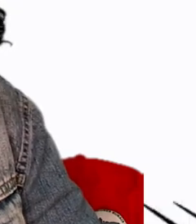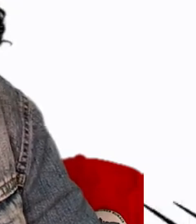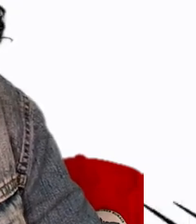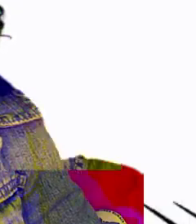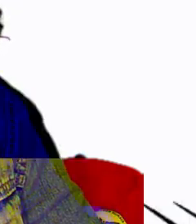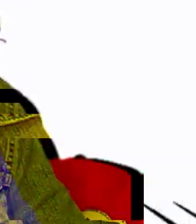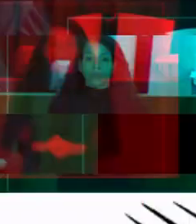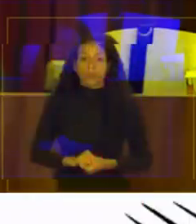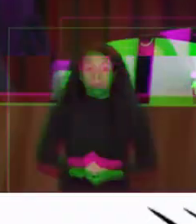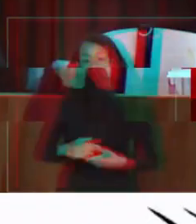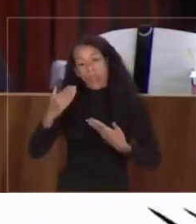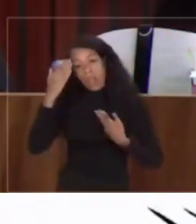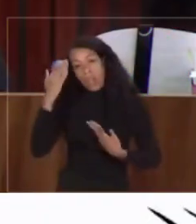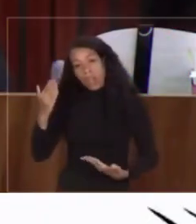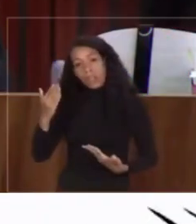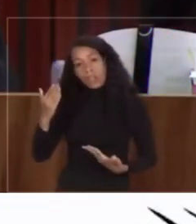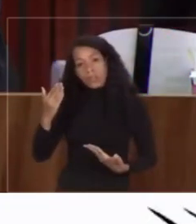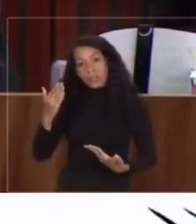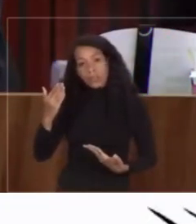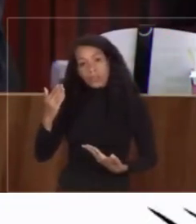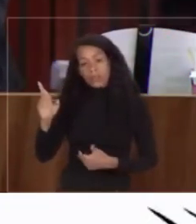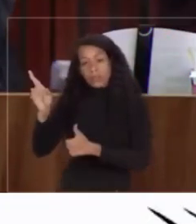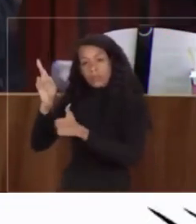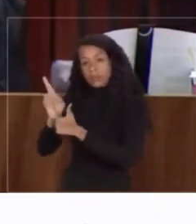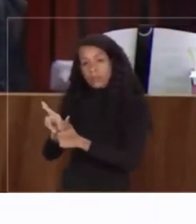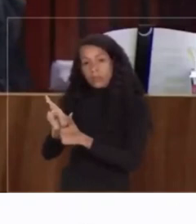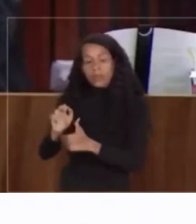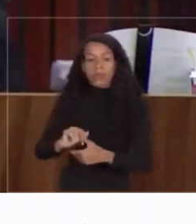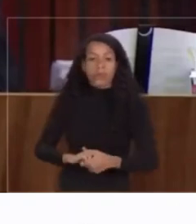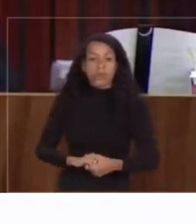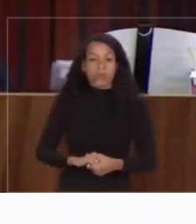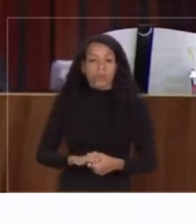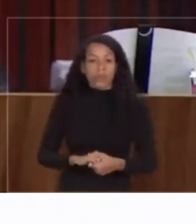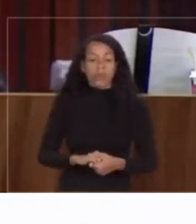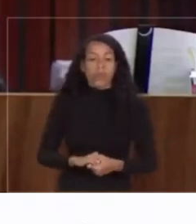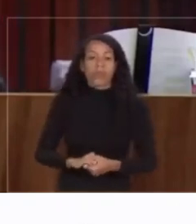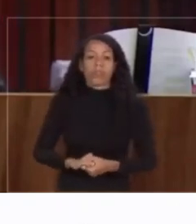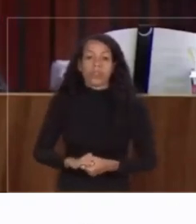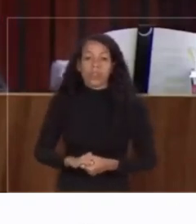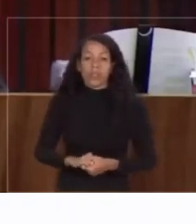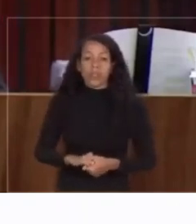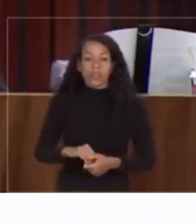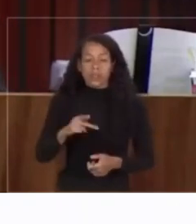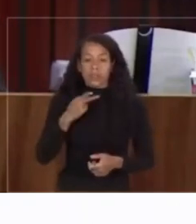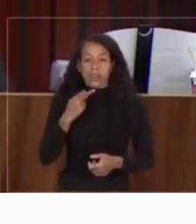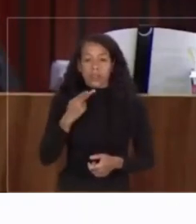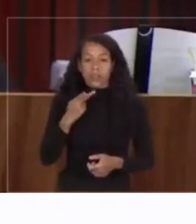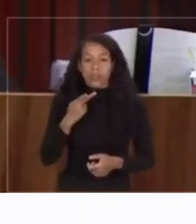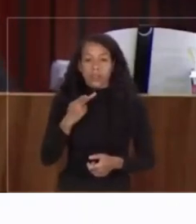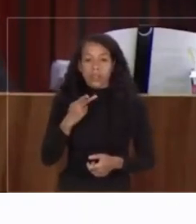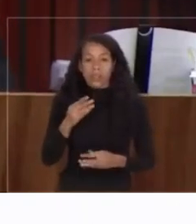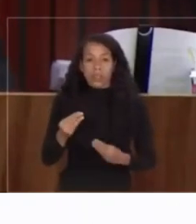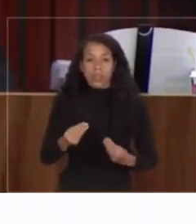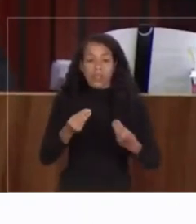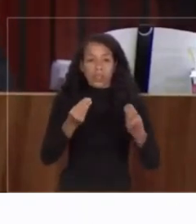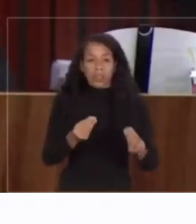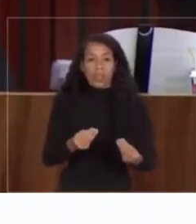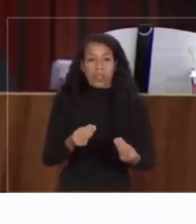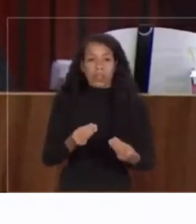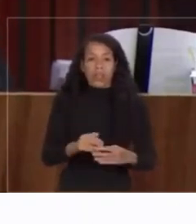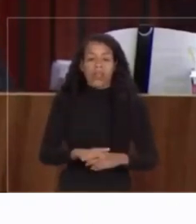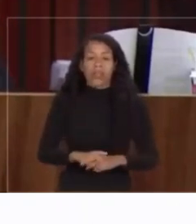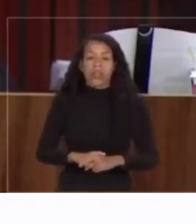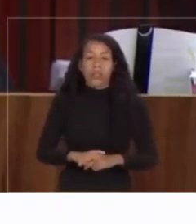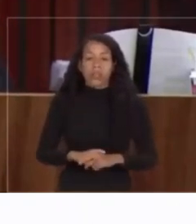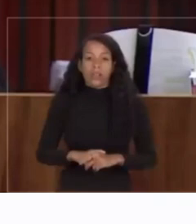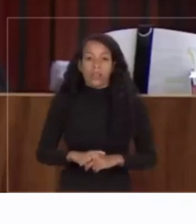do voto. Agradeço ao eminente ministro relator, ministro Benedito Gonçalves, que deu provimento aos recursos